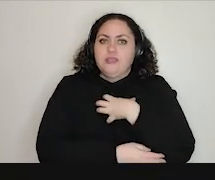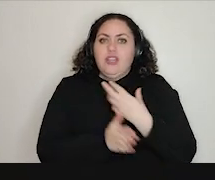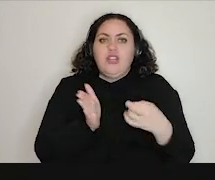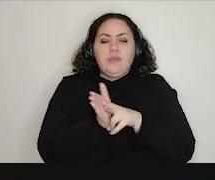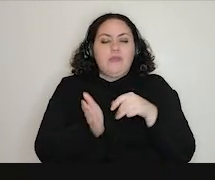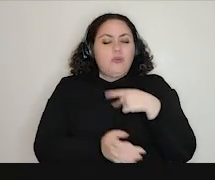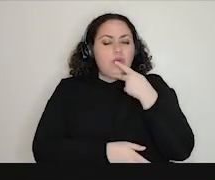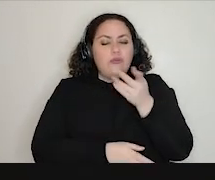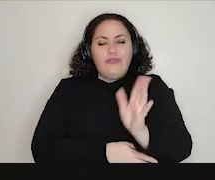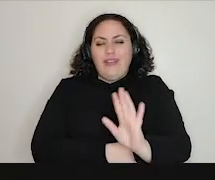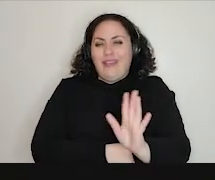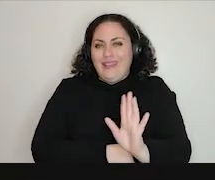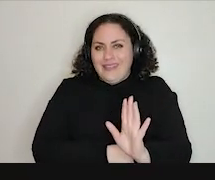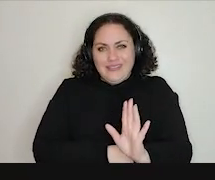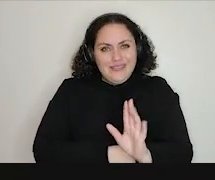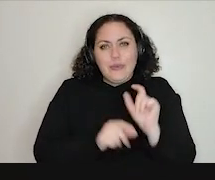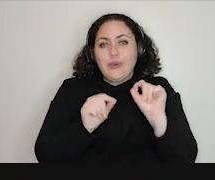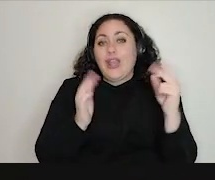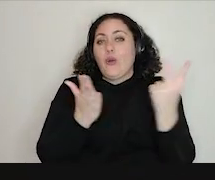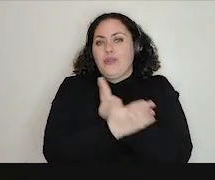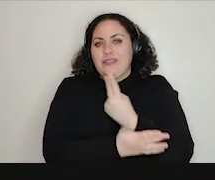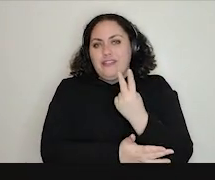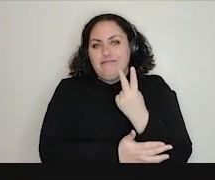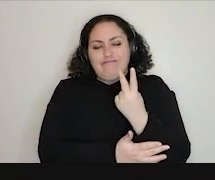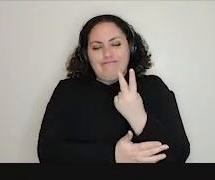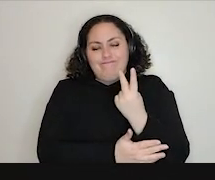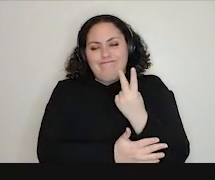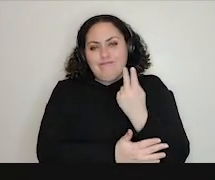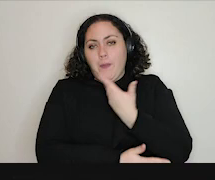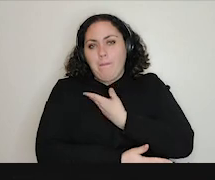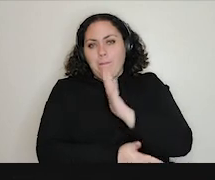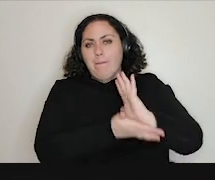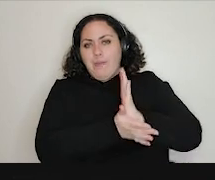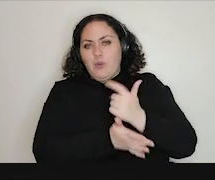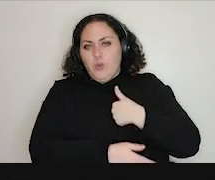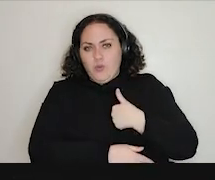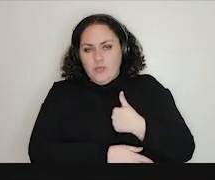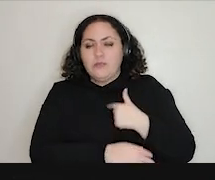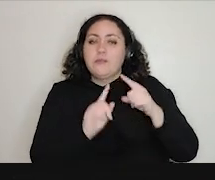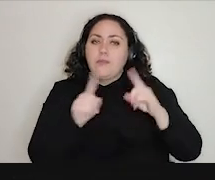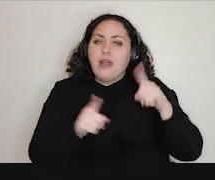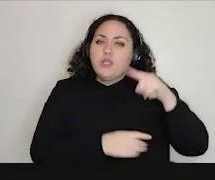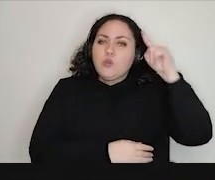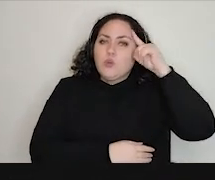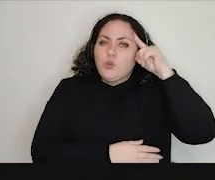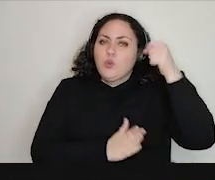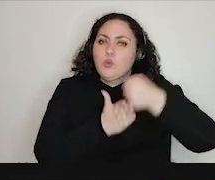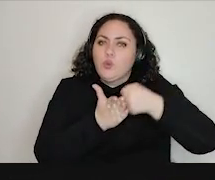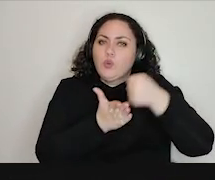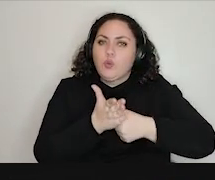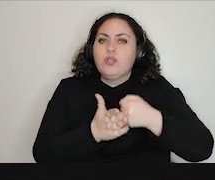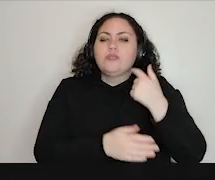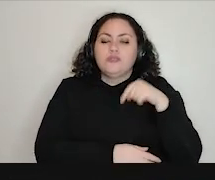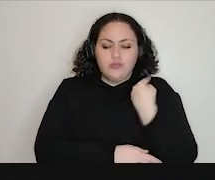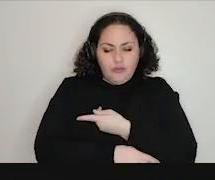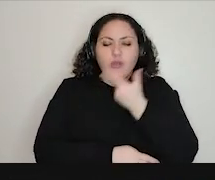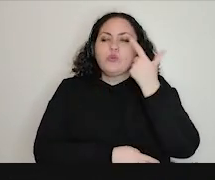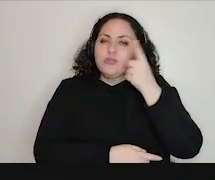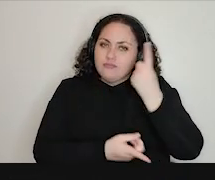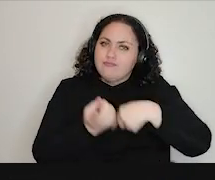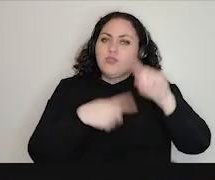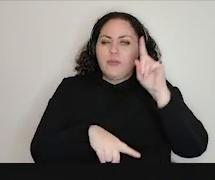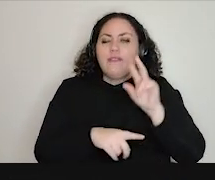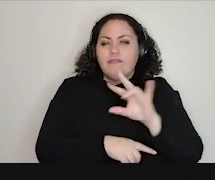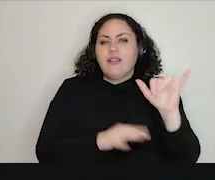respeito. Mas são lutas diárias que a gente está enfrentando, mas que a gente vai conseguir superar e vai dar tudo